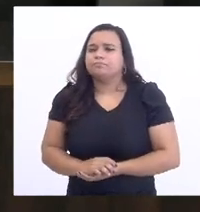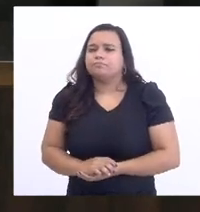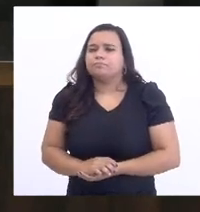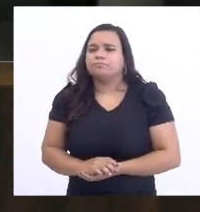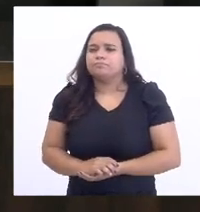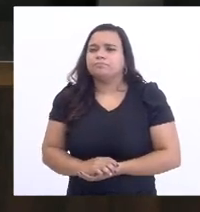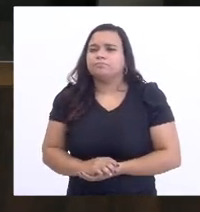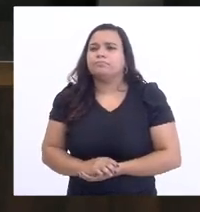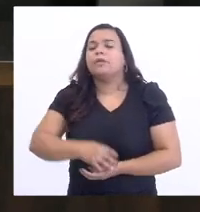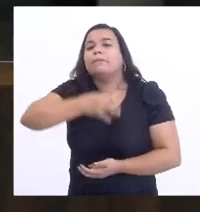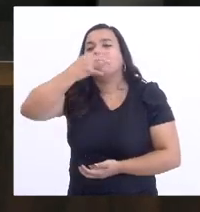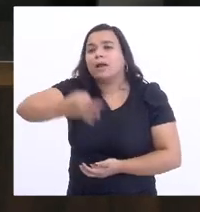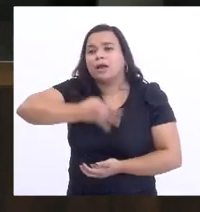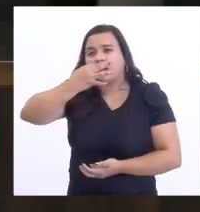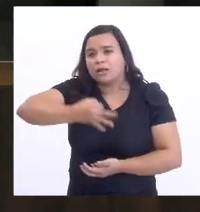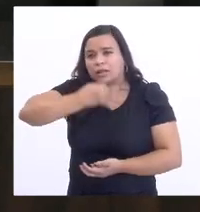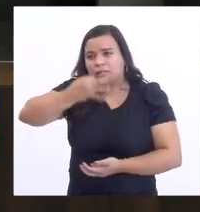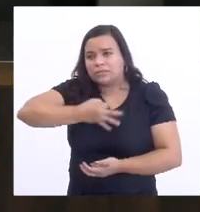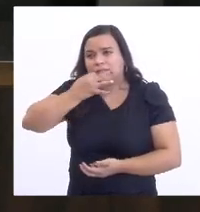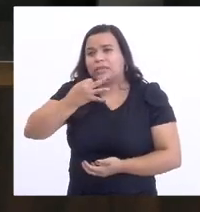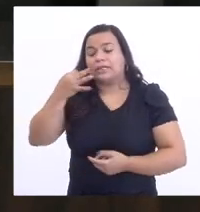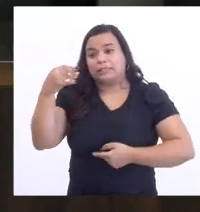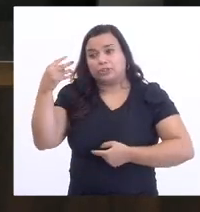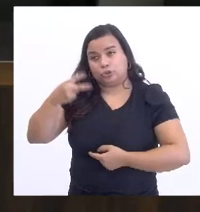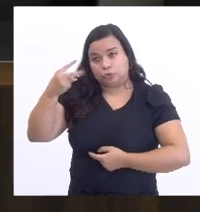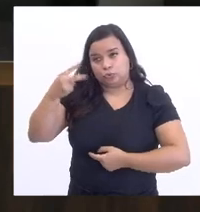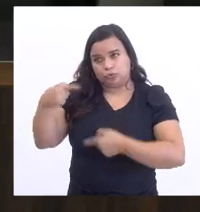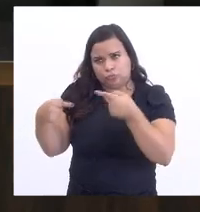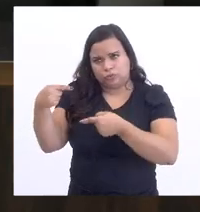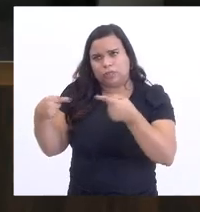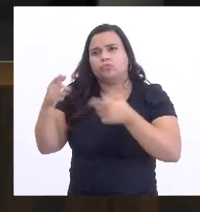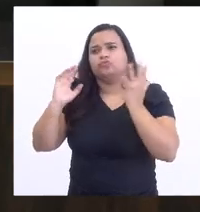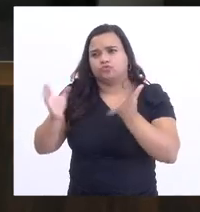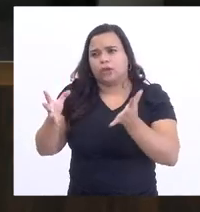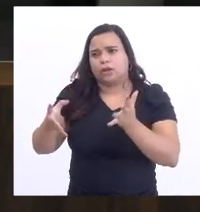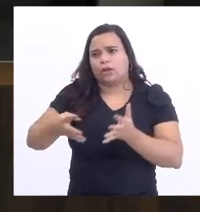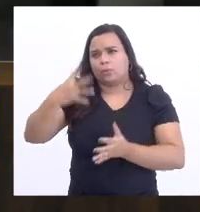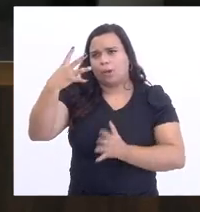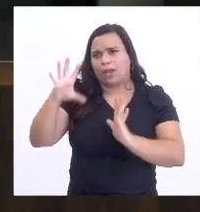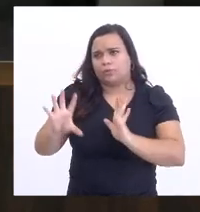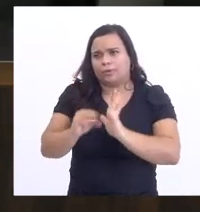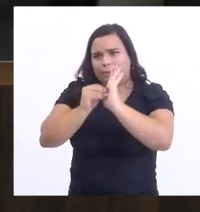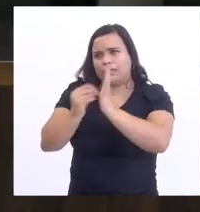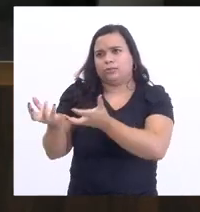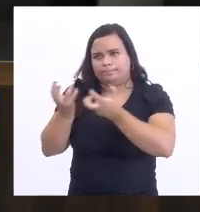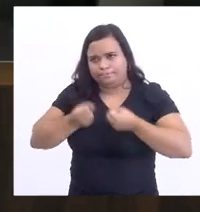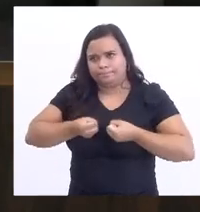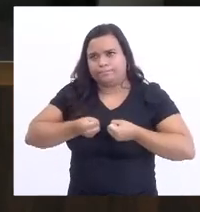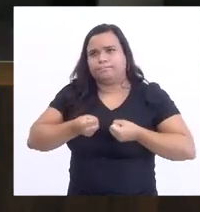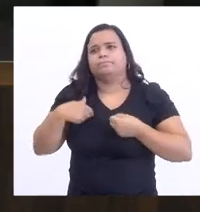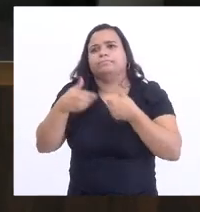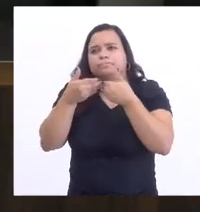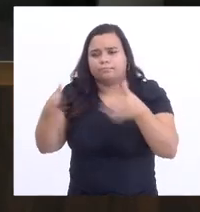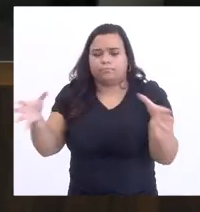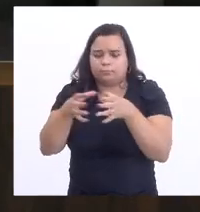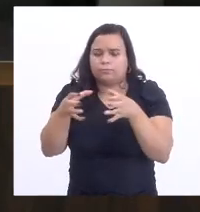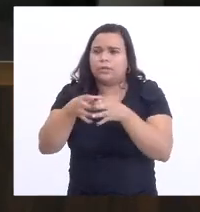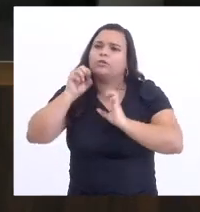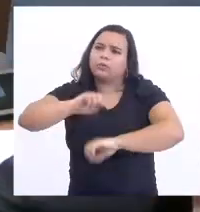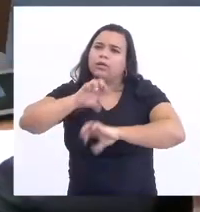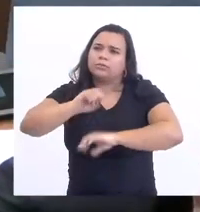Para emitir parecer, nós estamos em segunda discussão, recebeu 4 emendas, então vou abrir para recebimento de parecer da Comissão de Educação, por